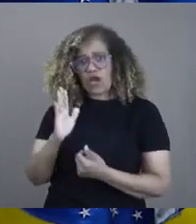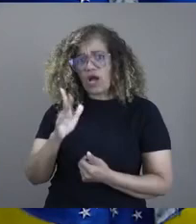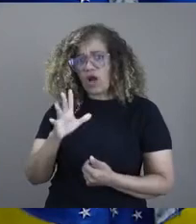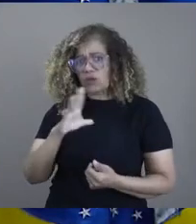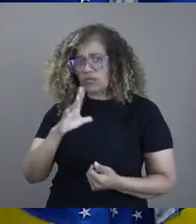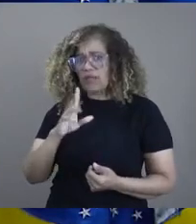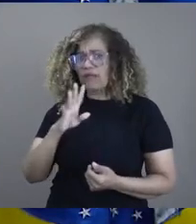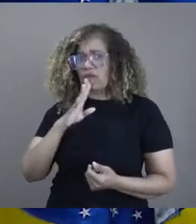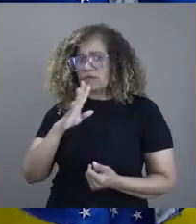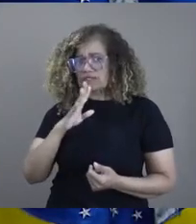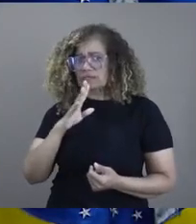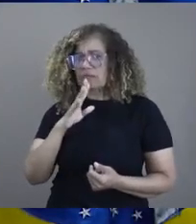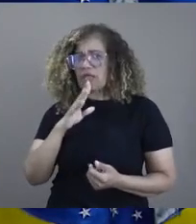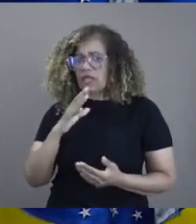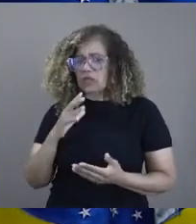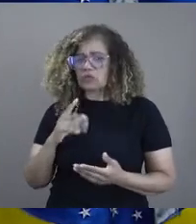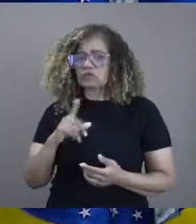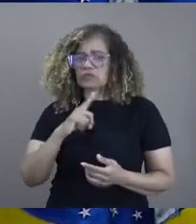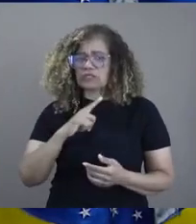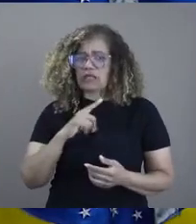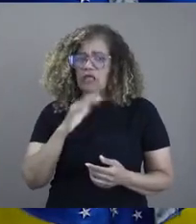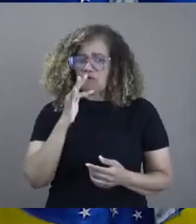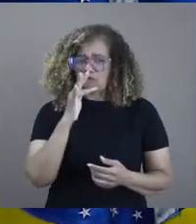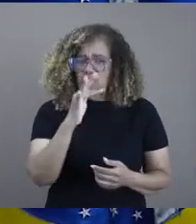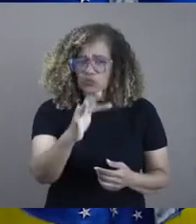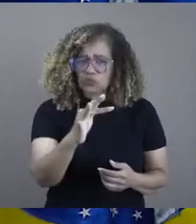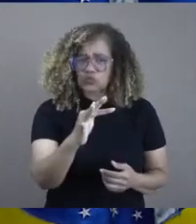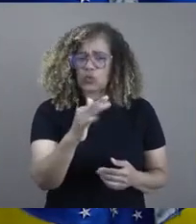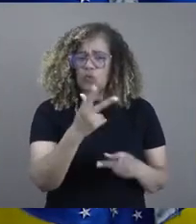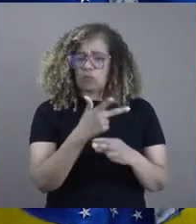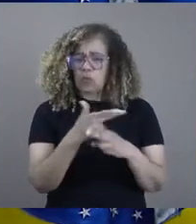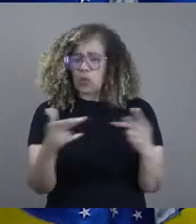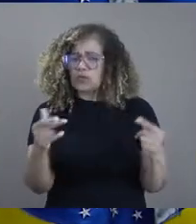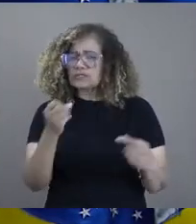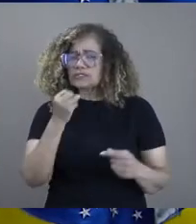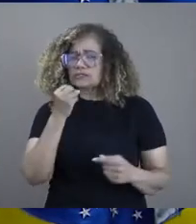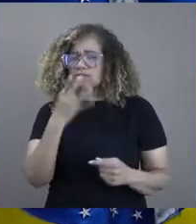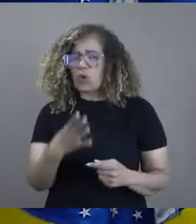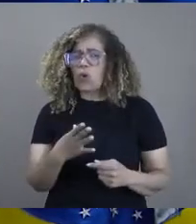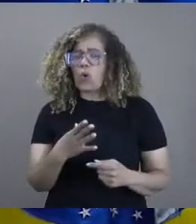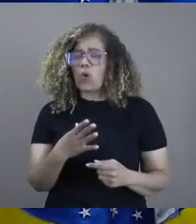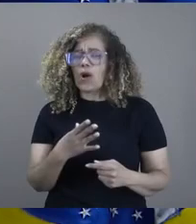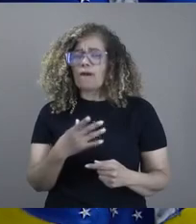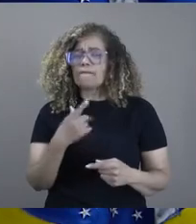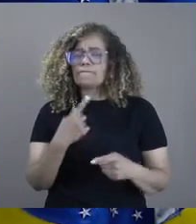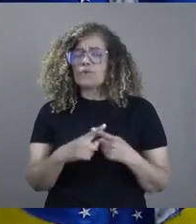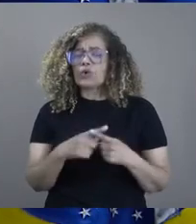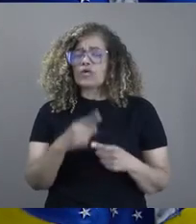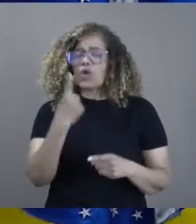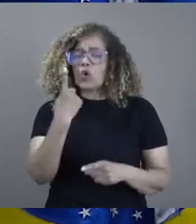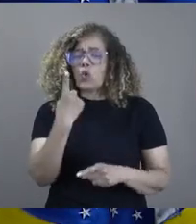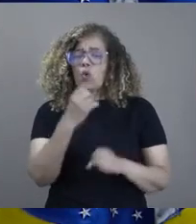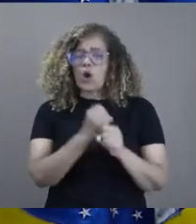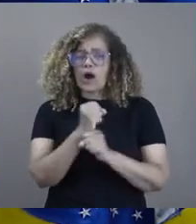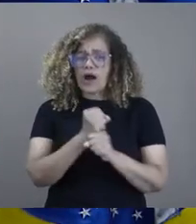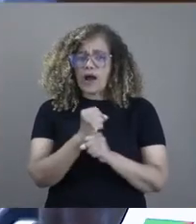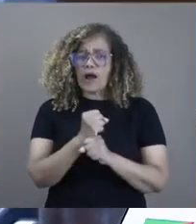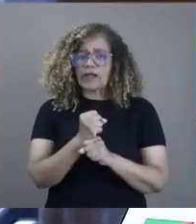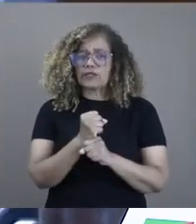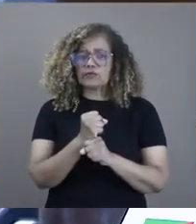muitos frutos em consequência da ocupação por um ano da